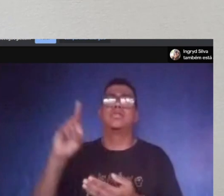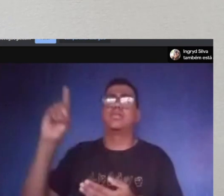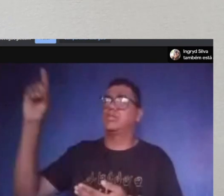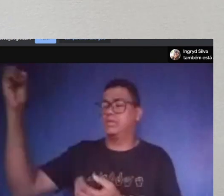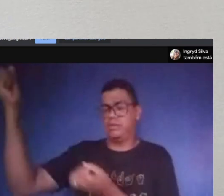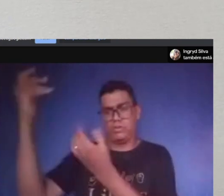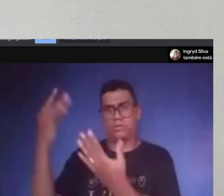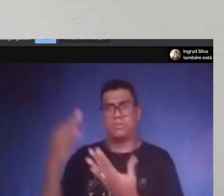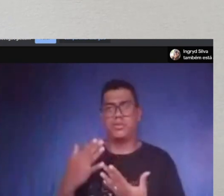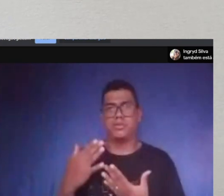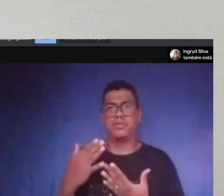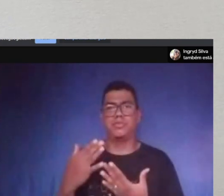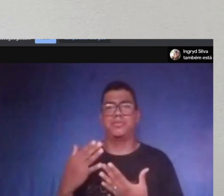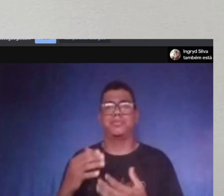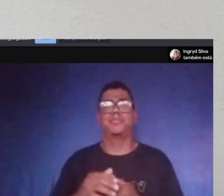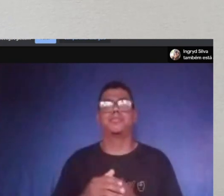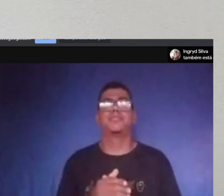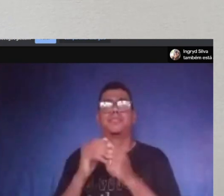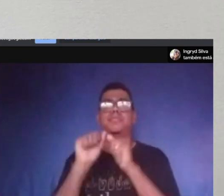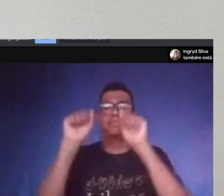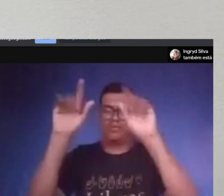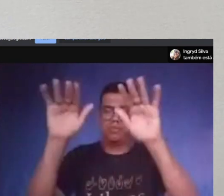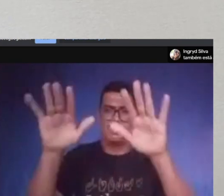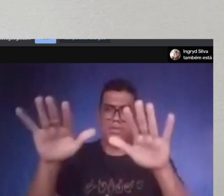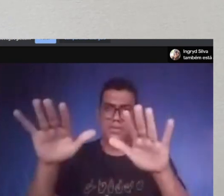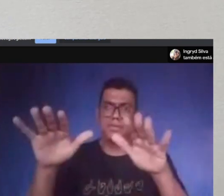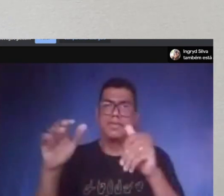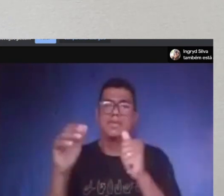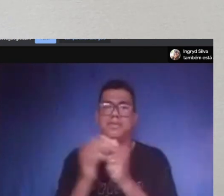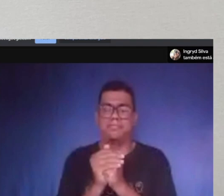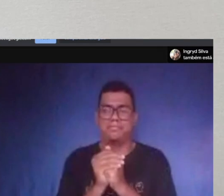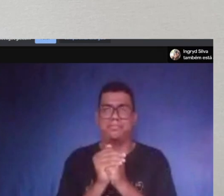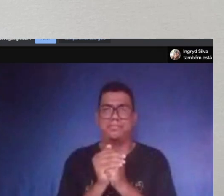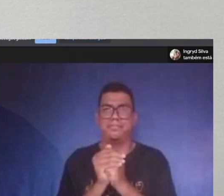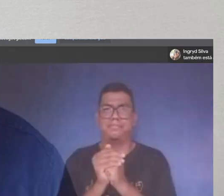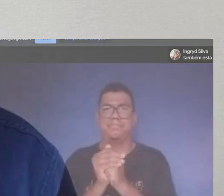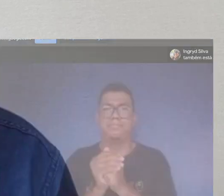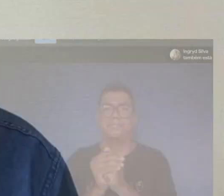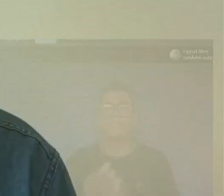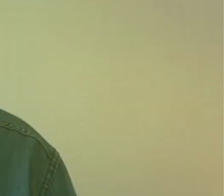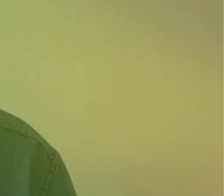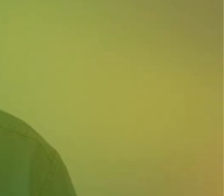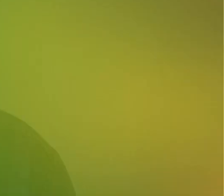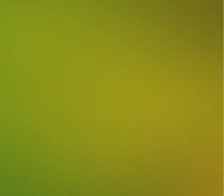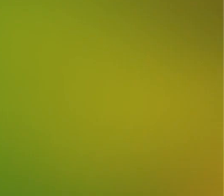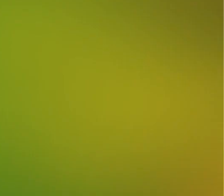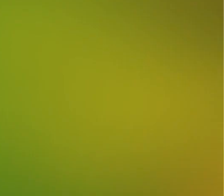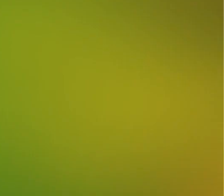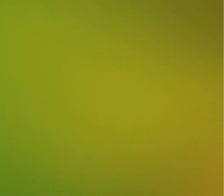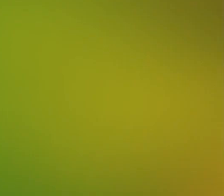de que ainda que nós andemos no vale de sombra da morte, o nosso Senhor está conosco. Que Deus nos abençoe.